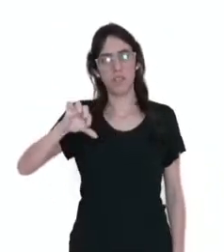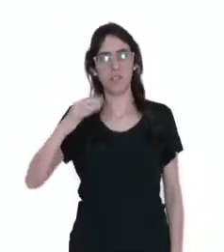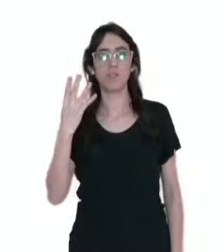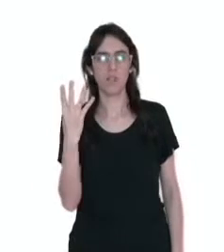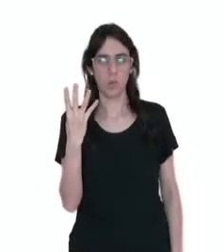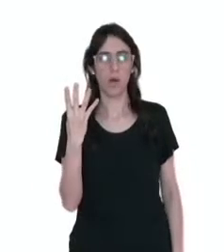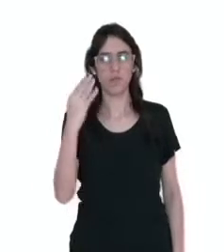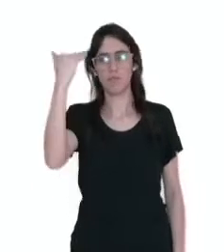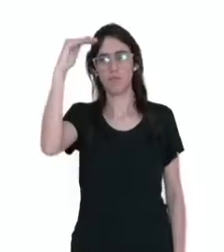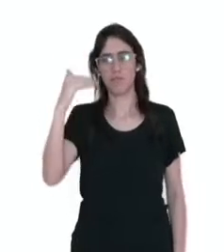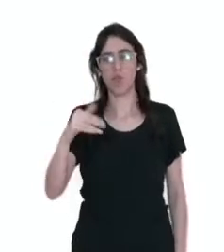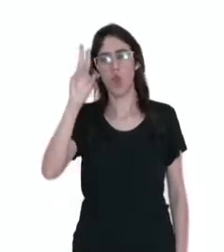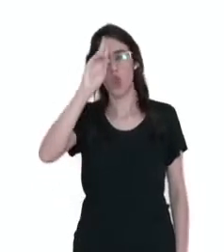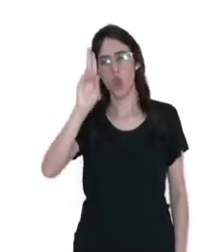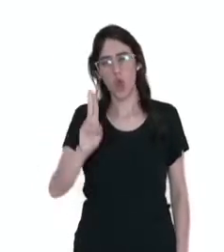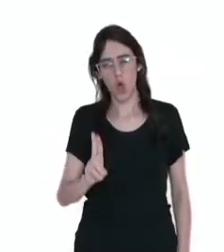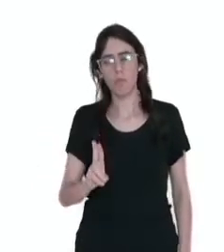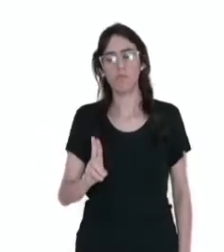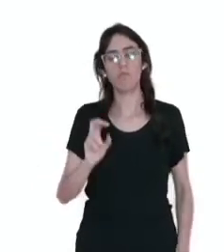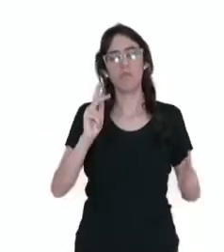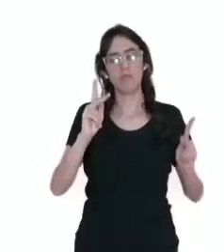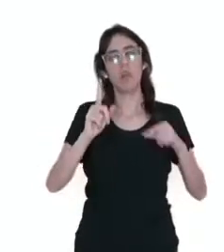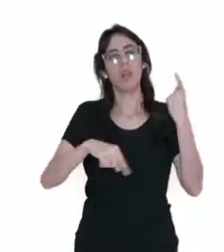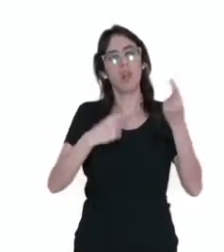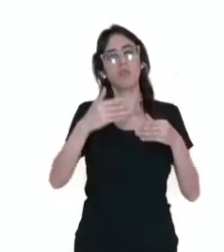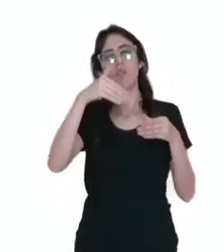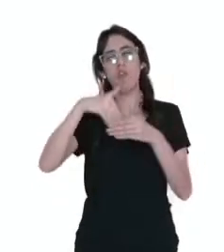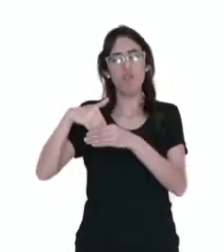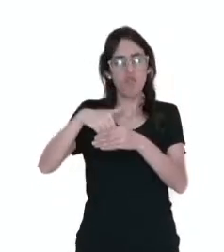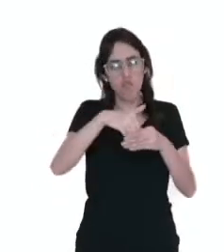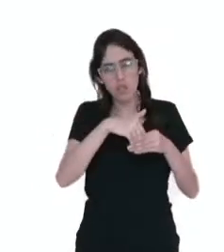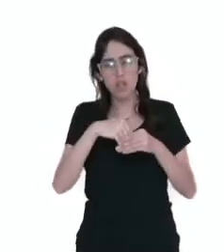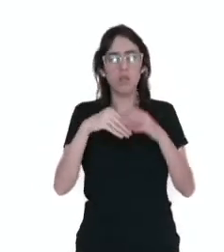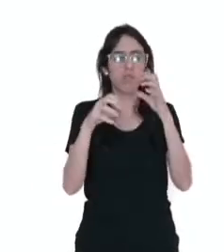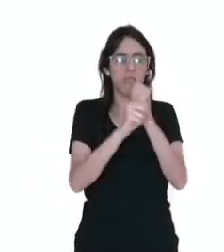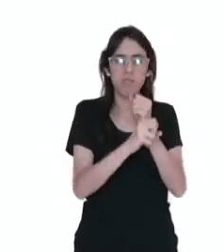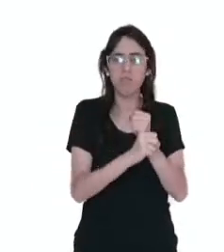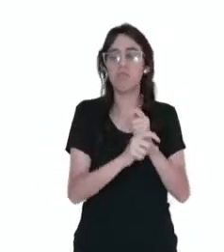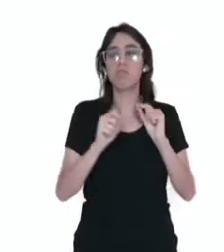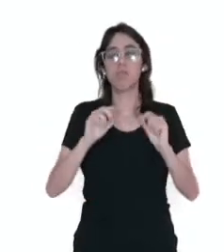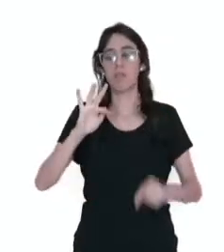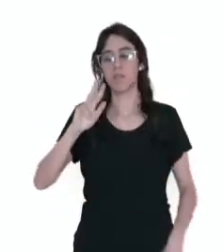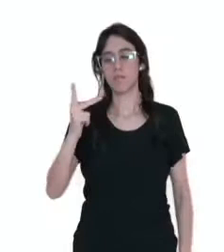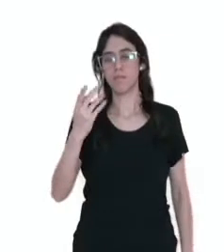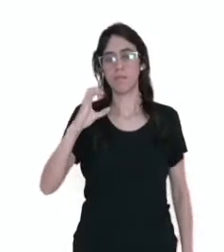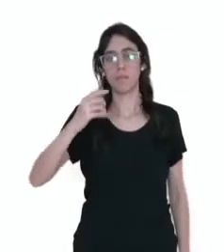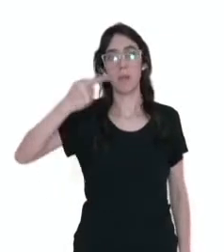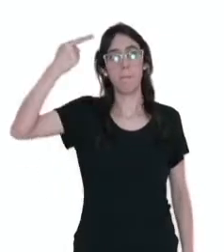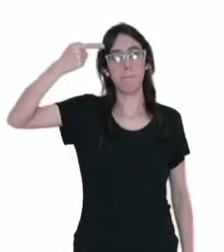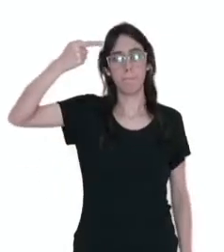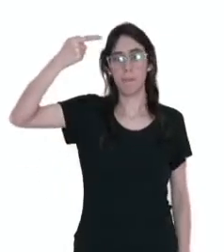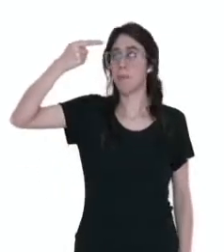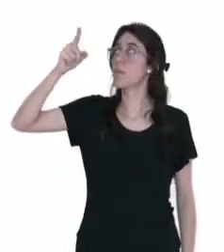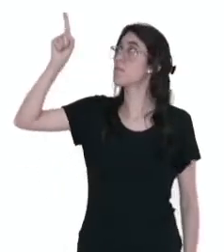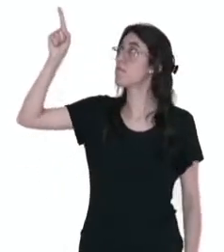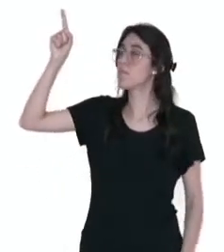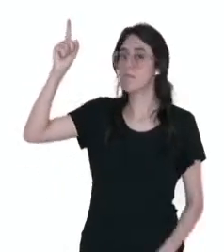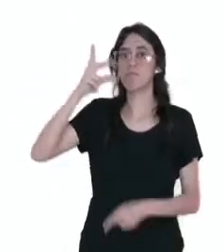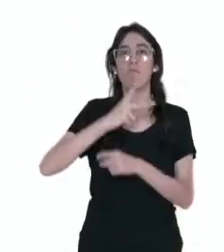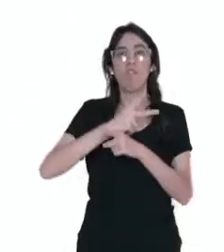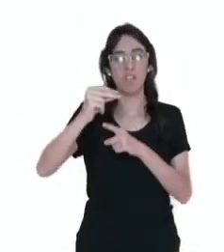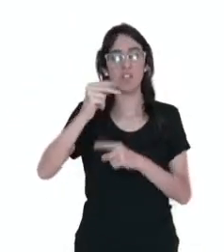e, após a votação, o resultado dessa eleição. Fernando Henrique Cardoso aparece na primeira linha, venceu as